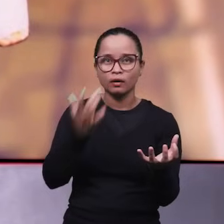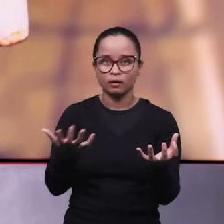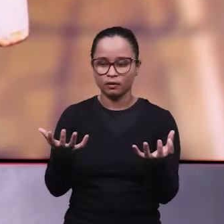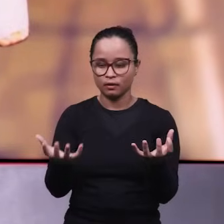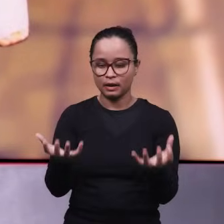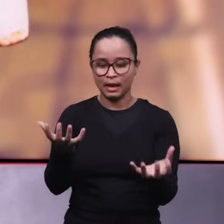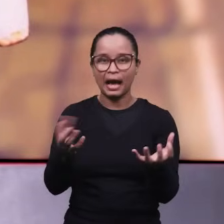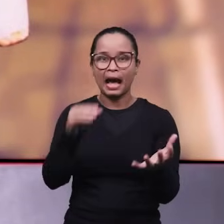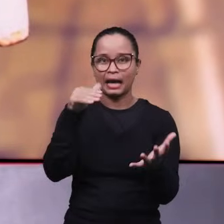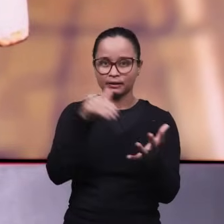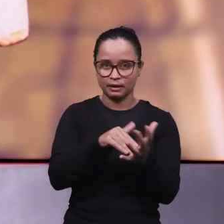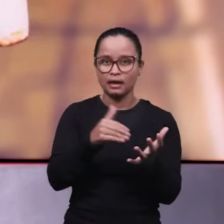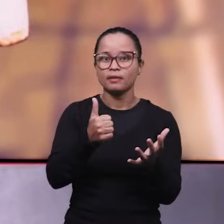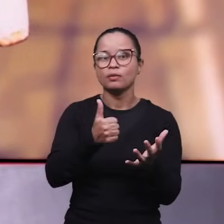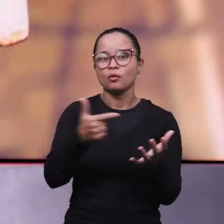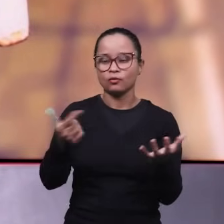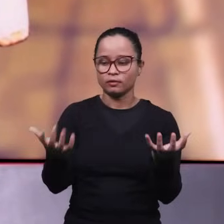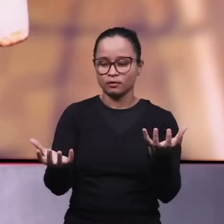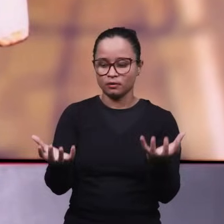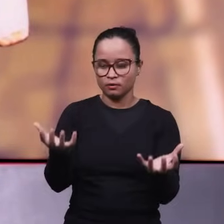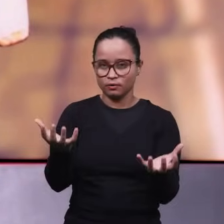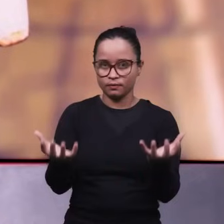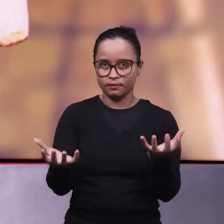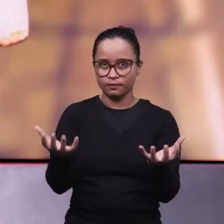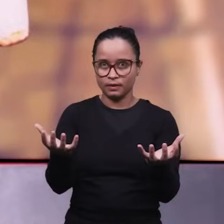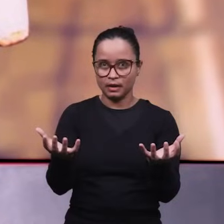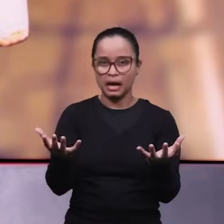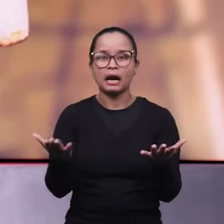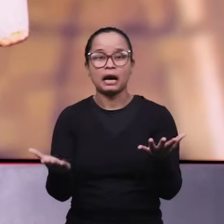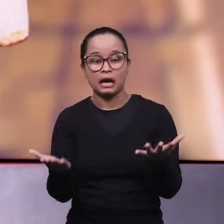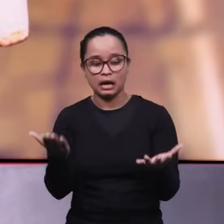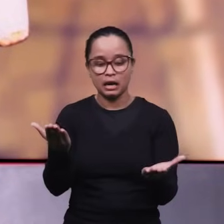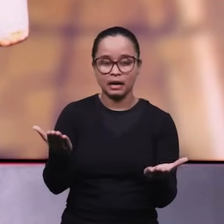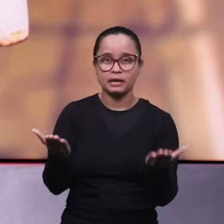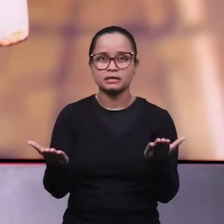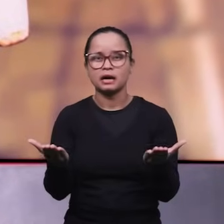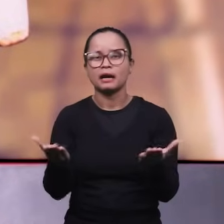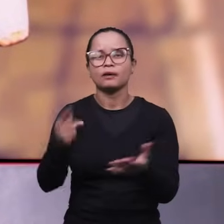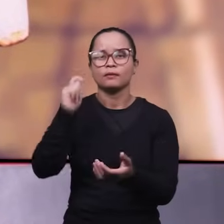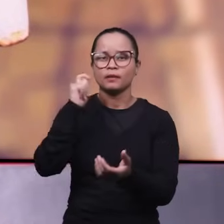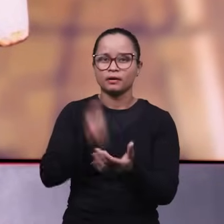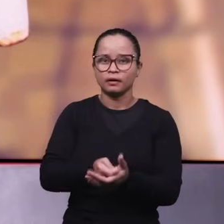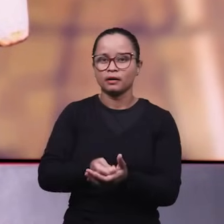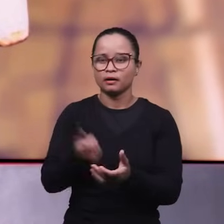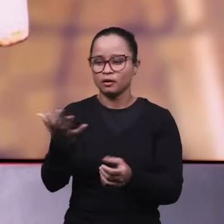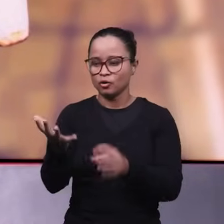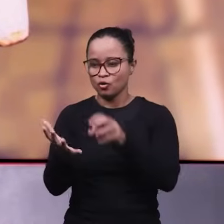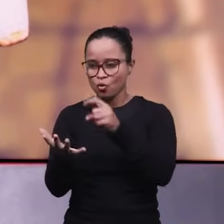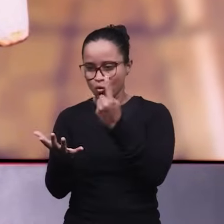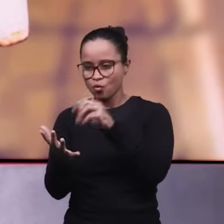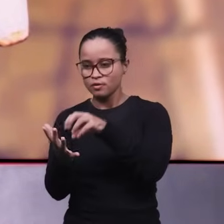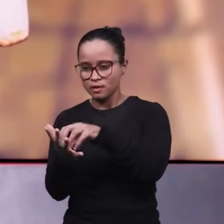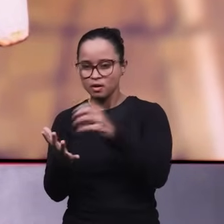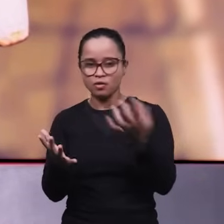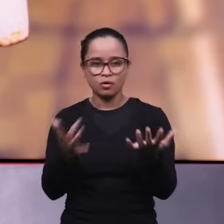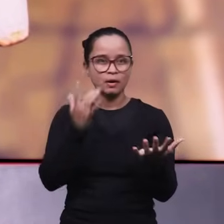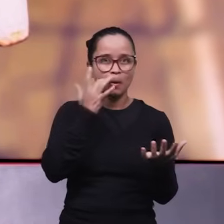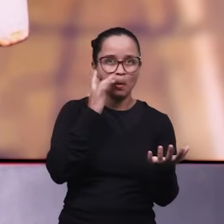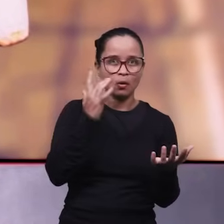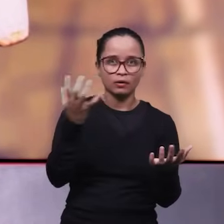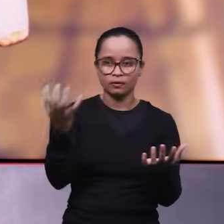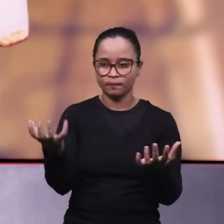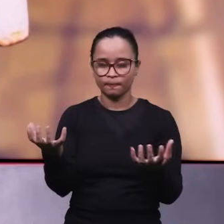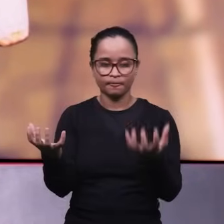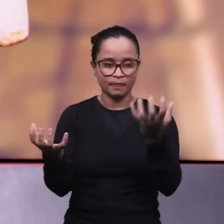até dar 12 gramas. Então, eu quero um ciclo, quero pagar um ciclo de ouro. Então eu botava o